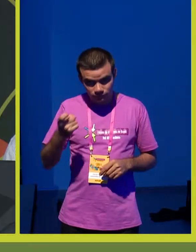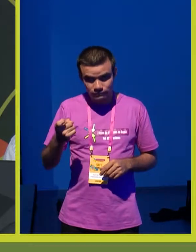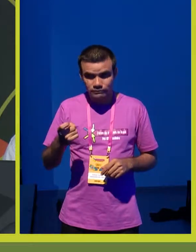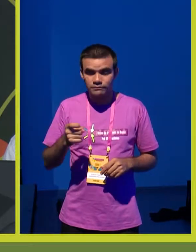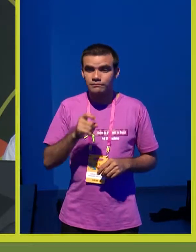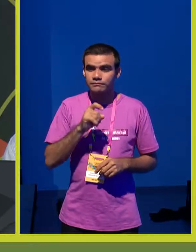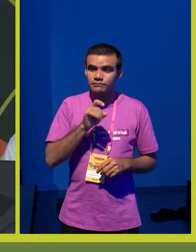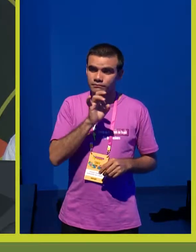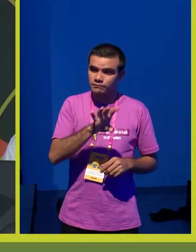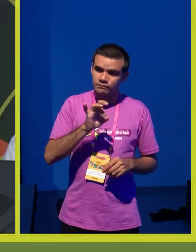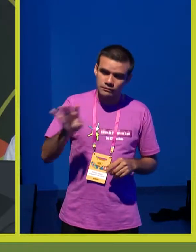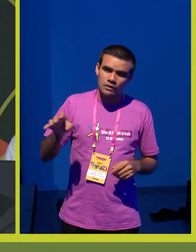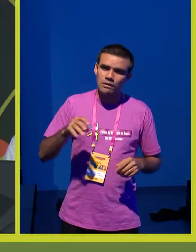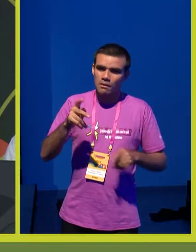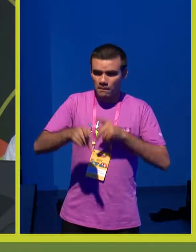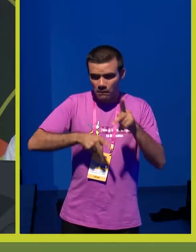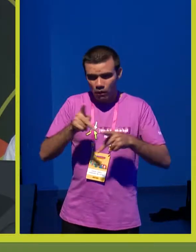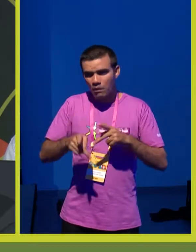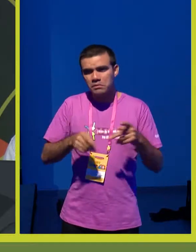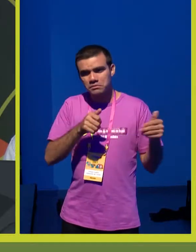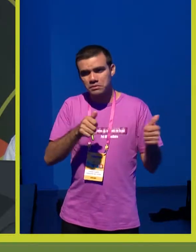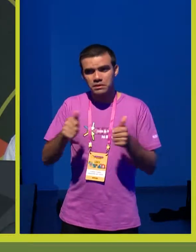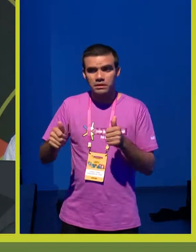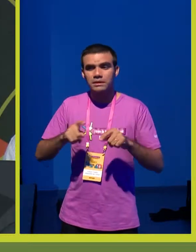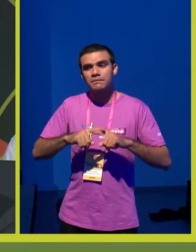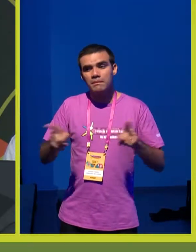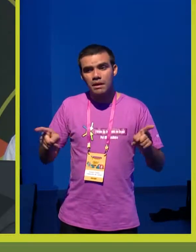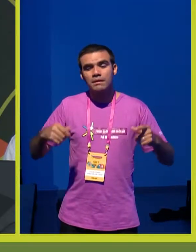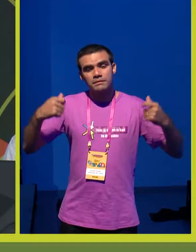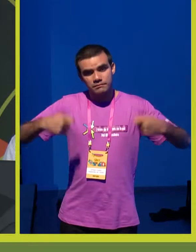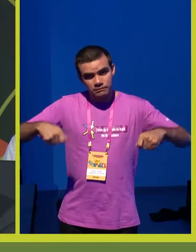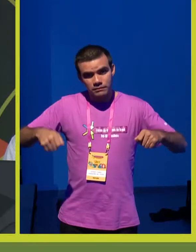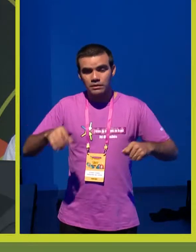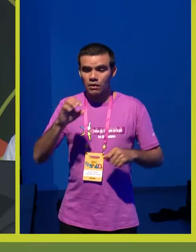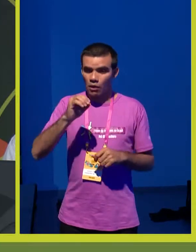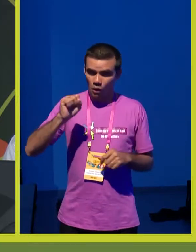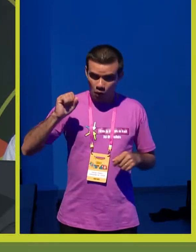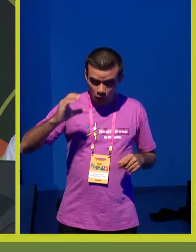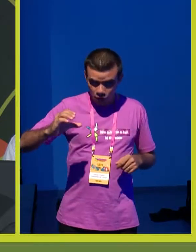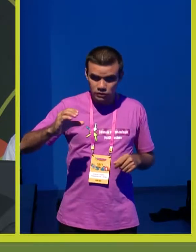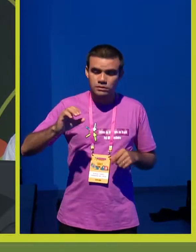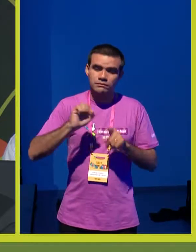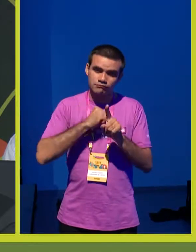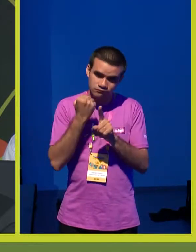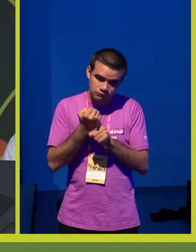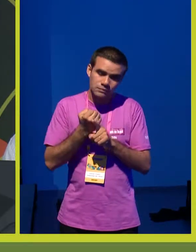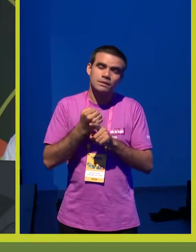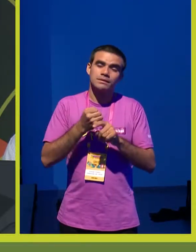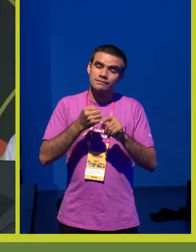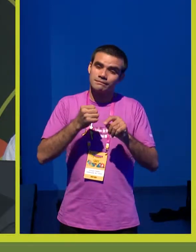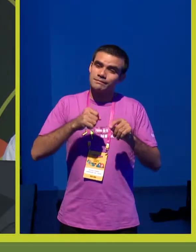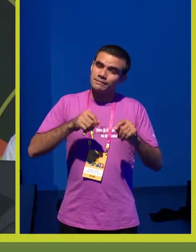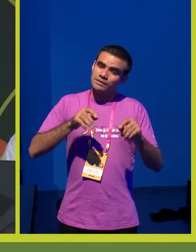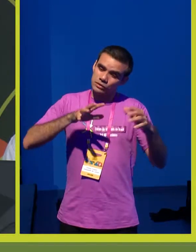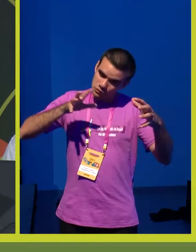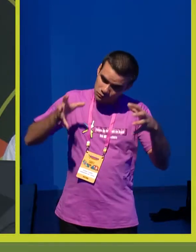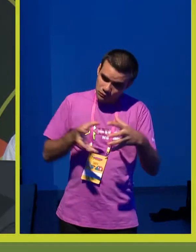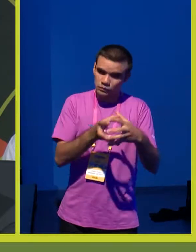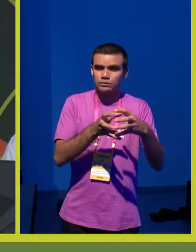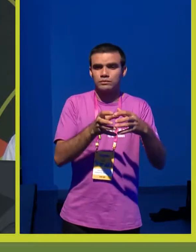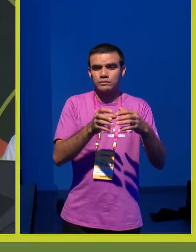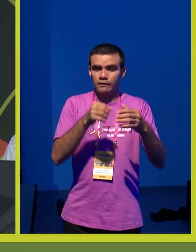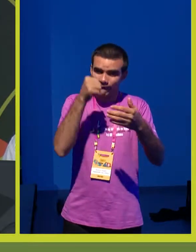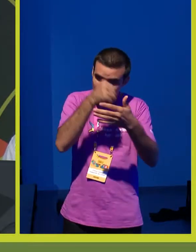pública bacana mas tem que ter sociedade civil tem que estar envolvida nisso e ter maneiras de cobrar